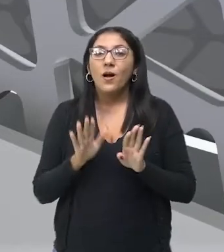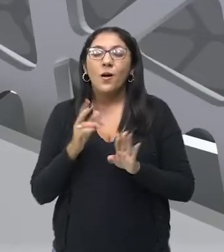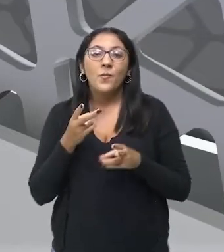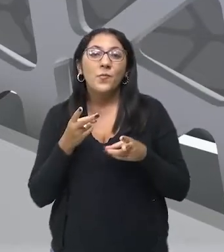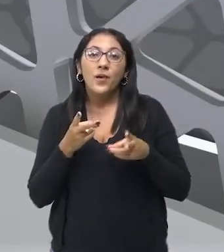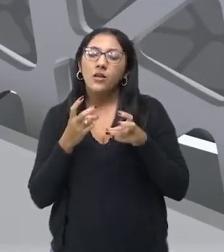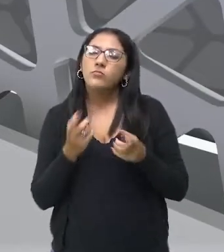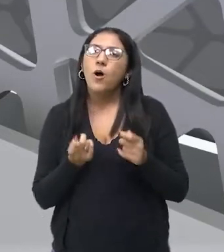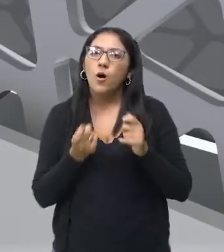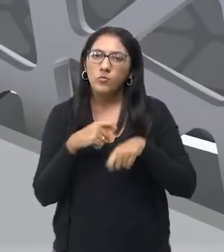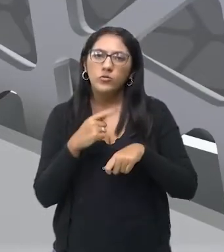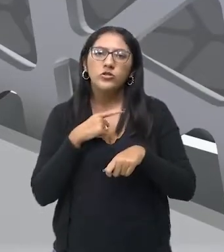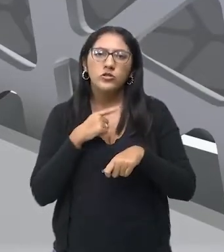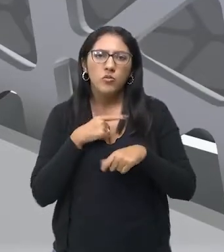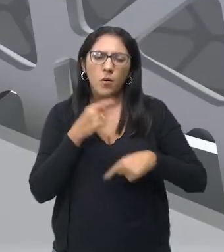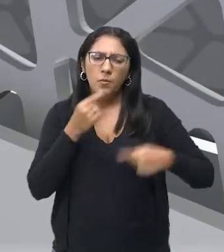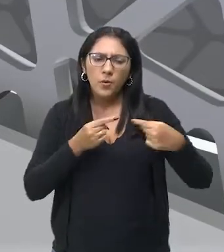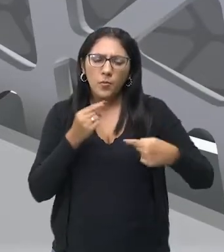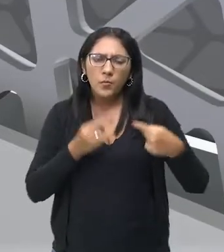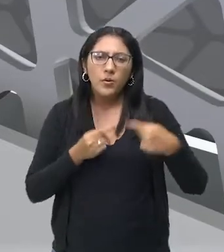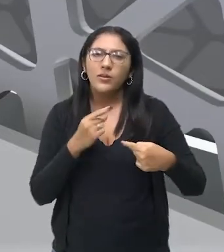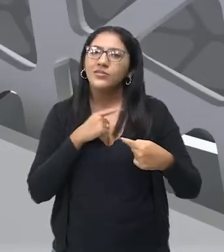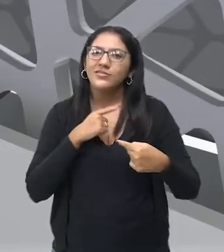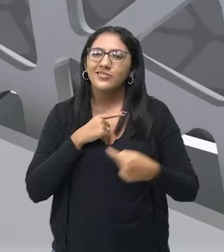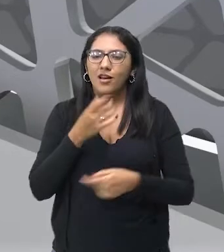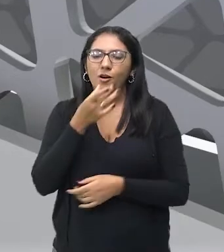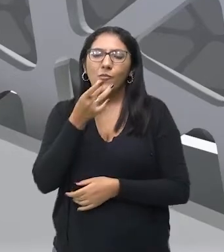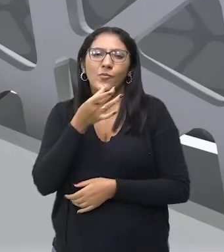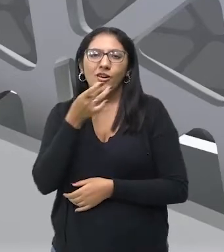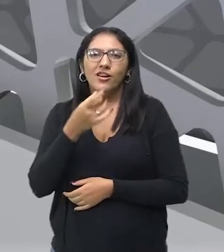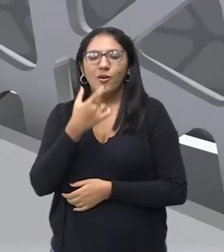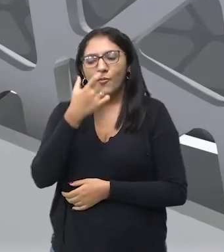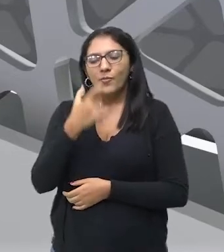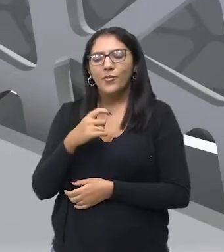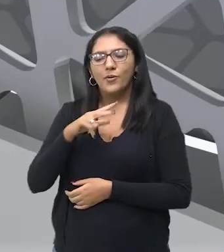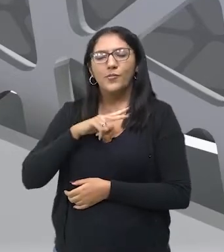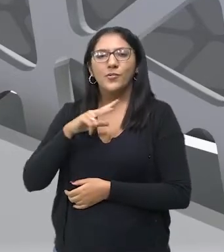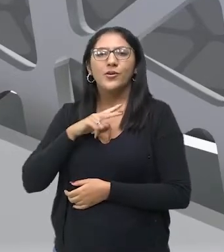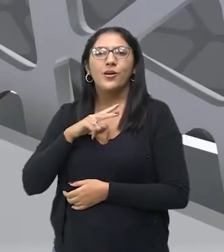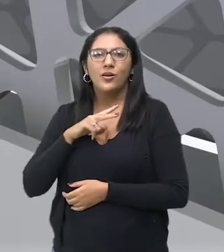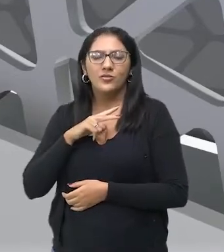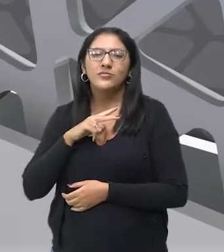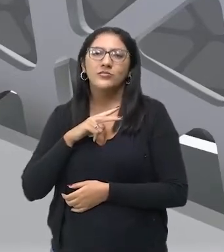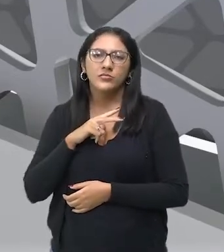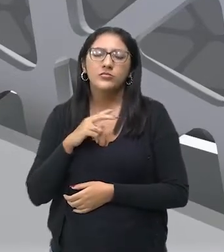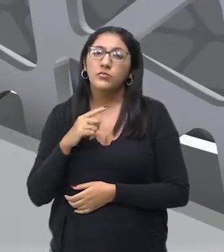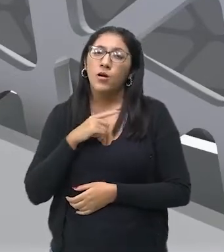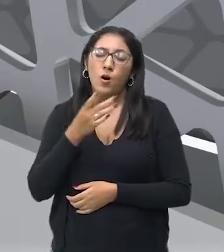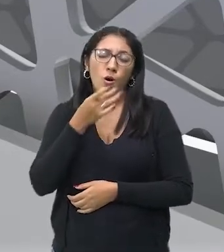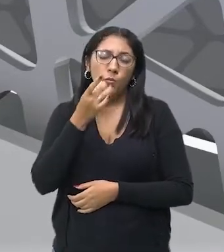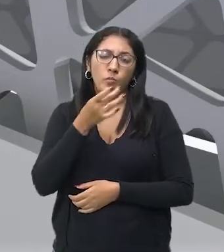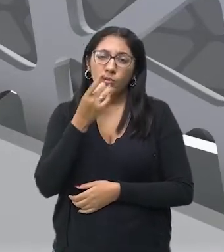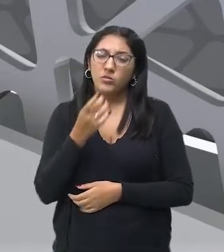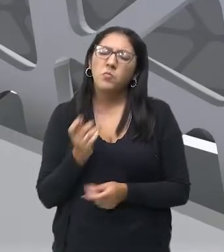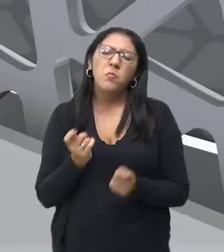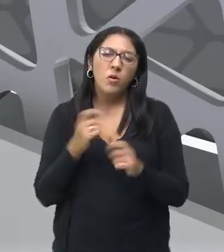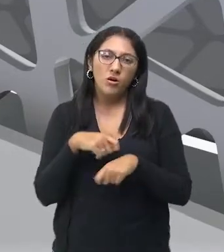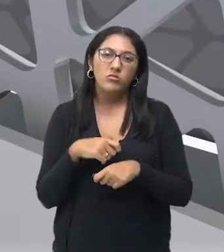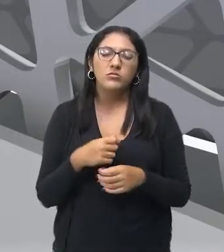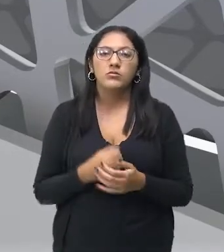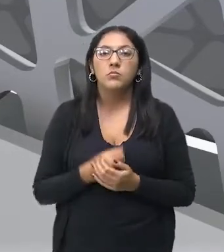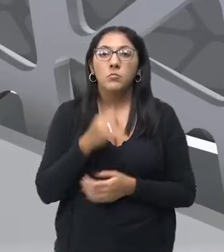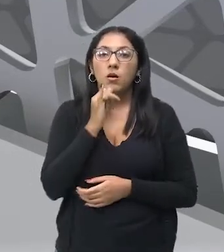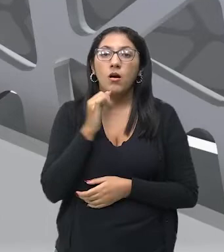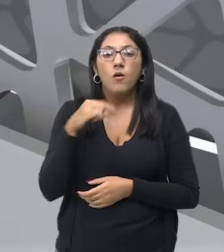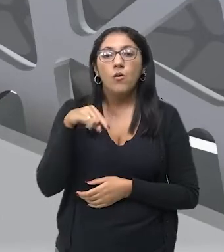pode ser questionado, porque ali é uma opinião particular de alguém. E as opiniões estão aí para isso mesmo, gente. Você observa